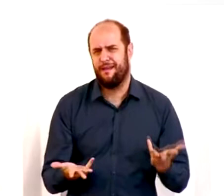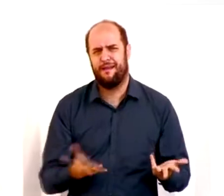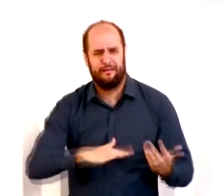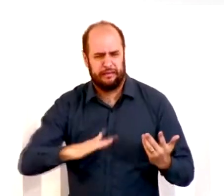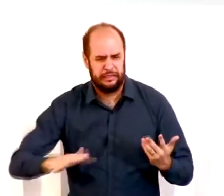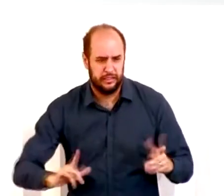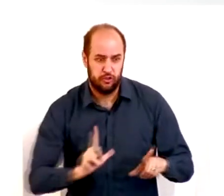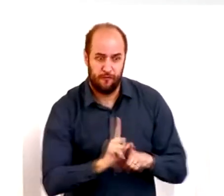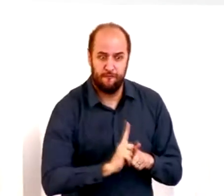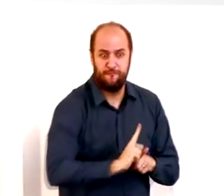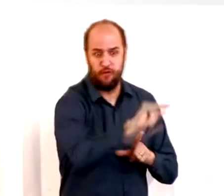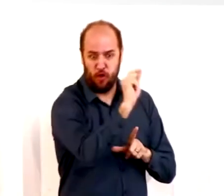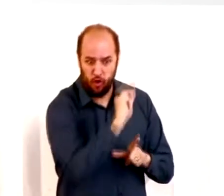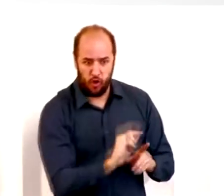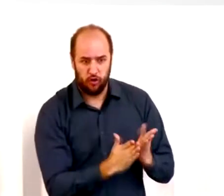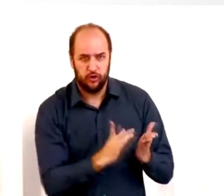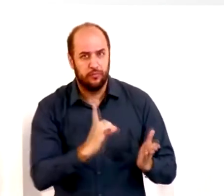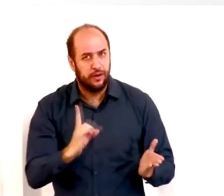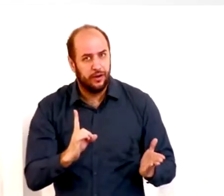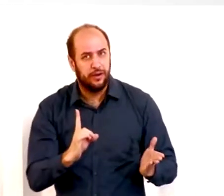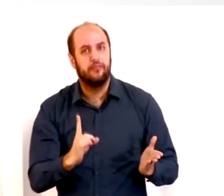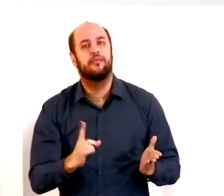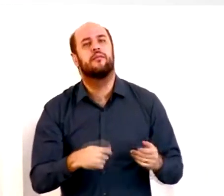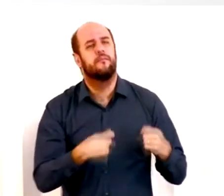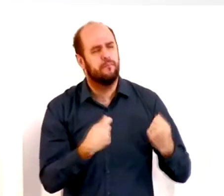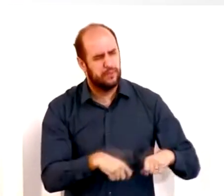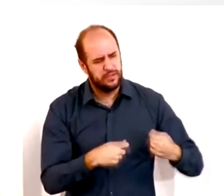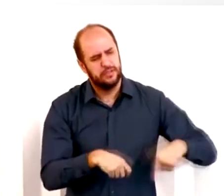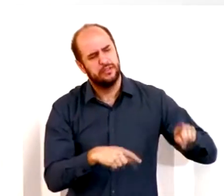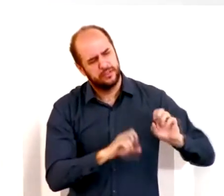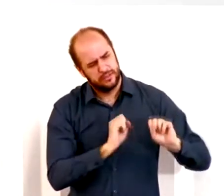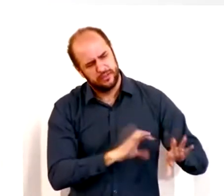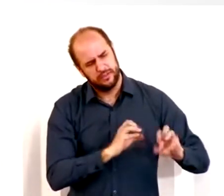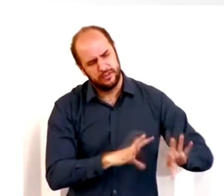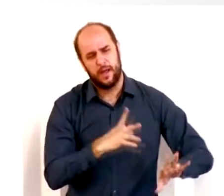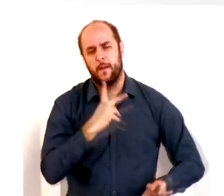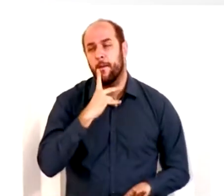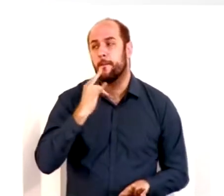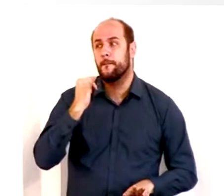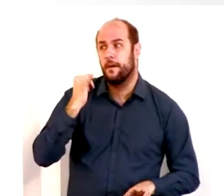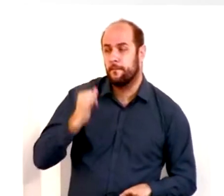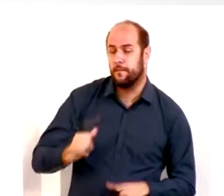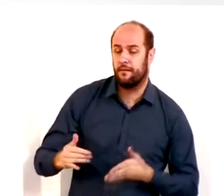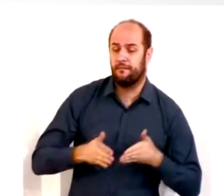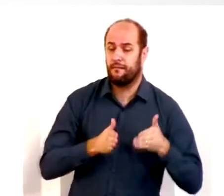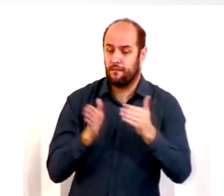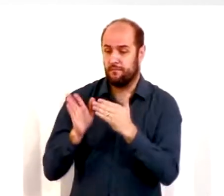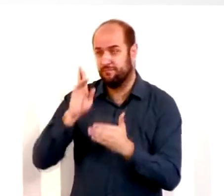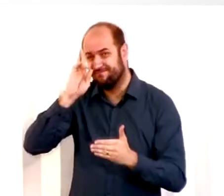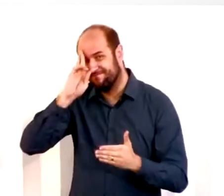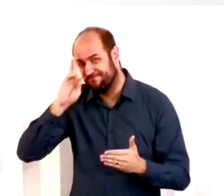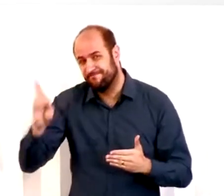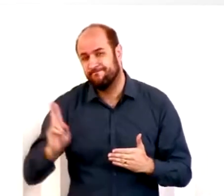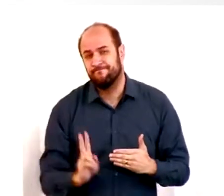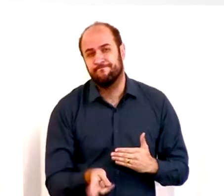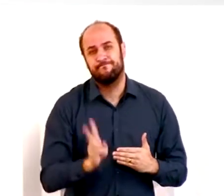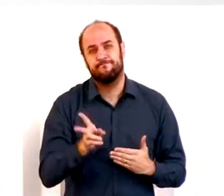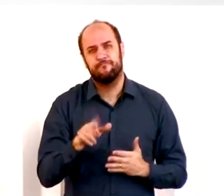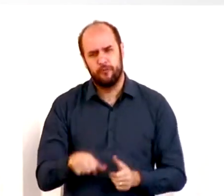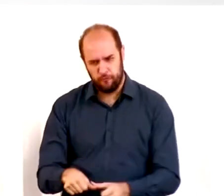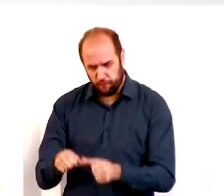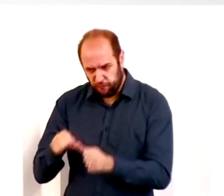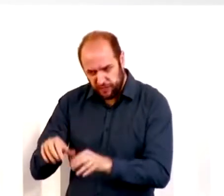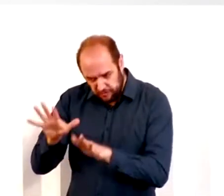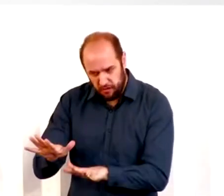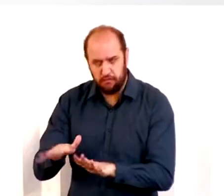eles fugirem dos ensinos, eles precisam saber que o seu pai anda nos caminhos do Senhor e vai